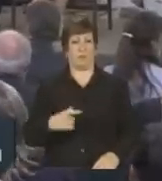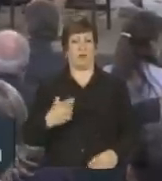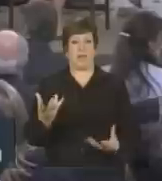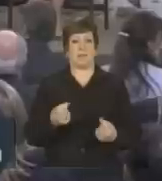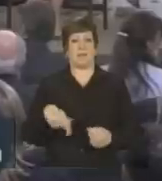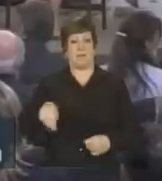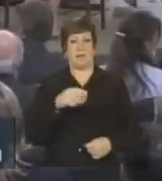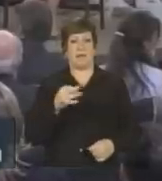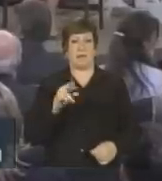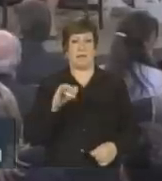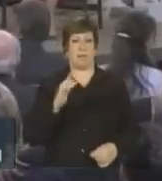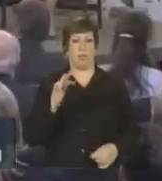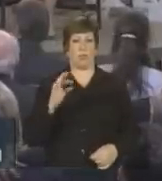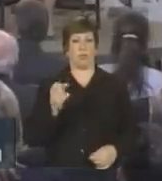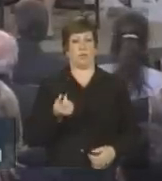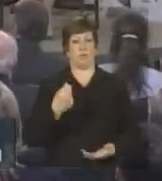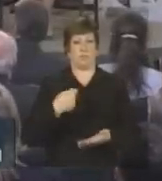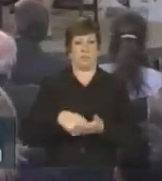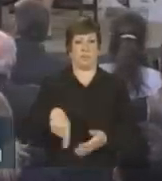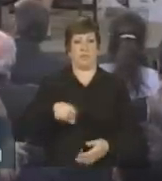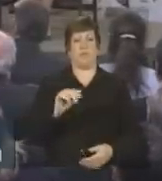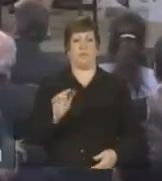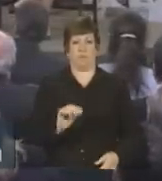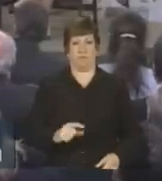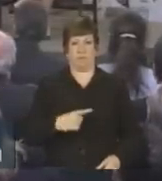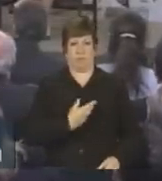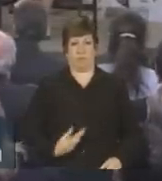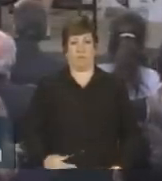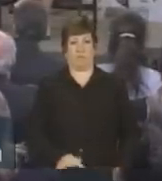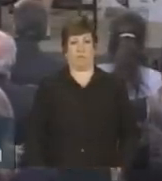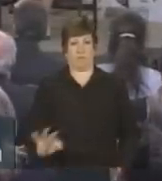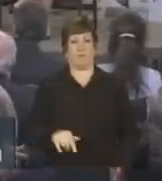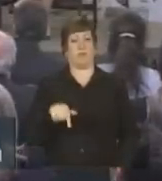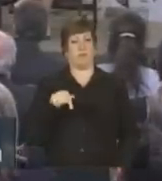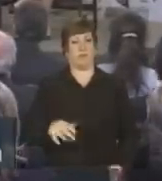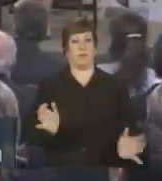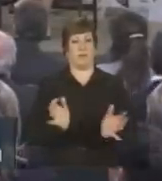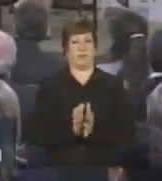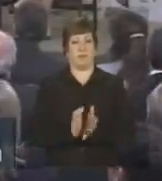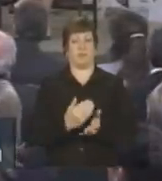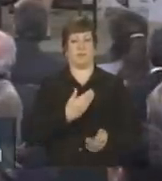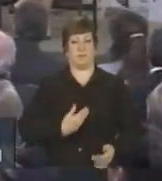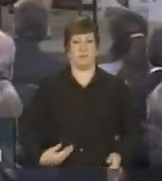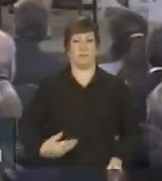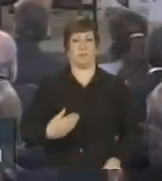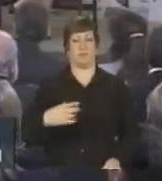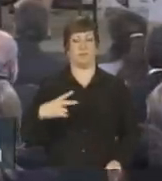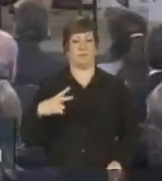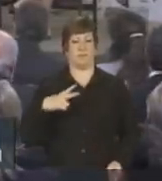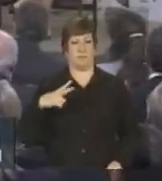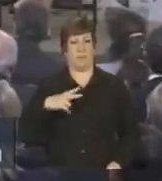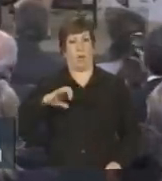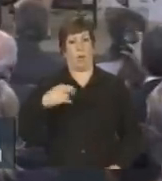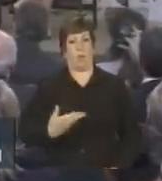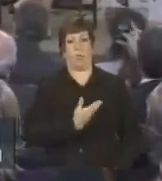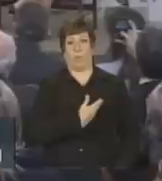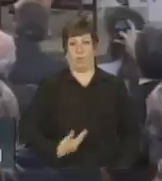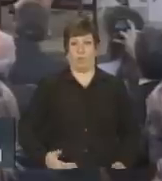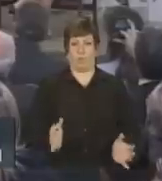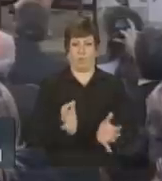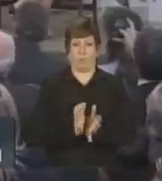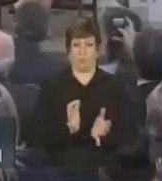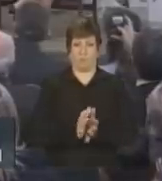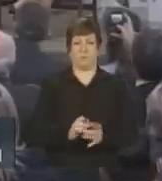ProUni é destinado a estudantes egressos do ensino médio da rede pública ou da rede privada, na condição de